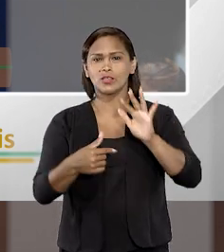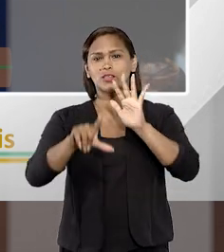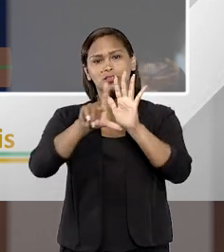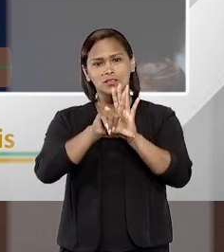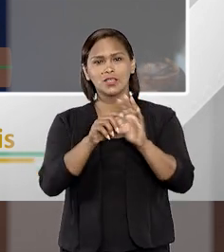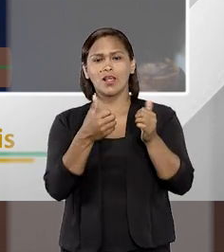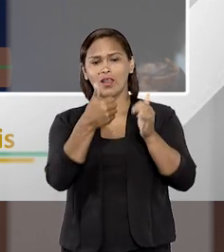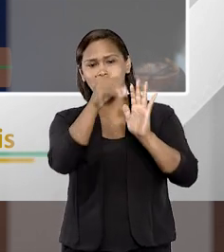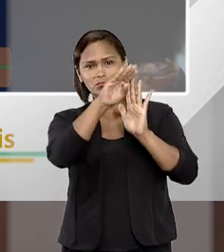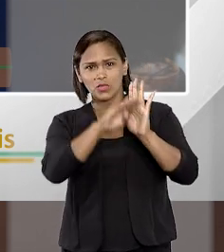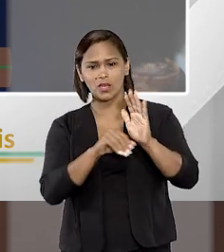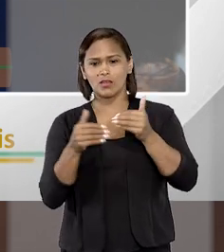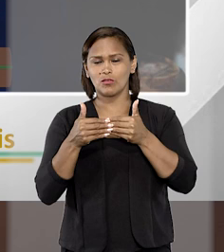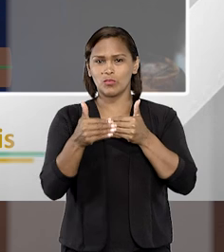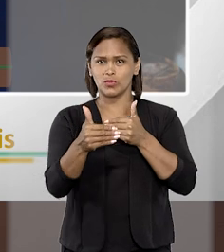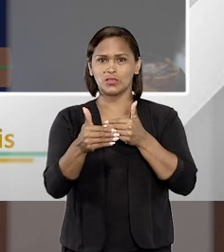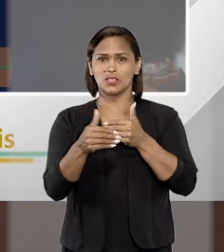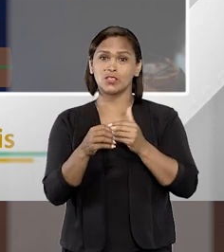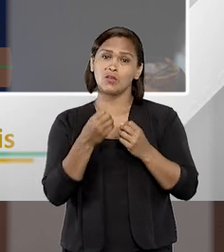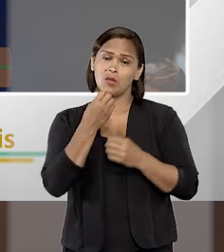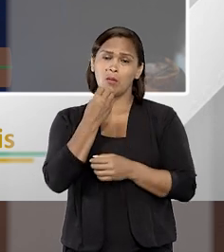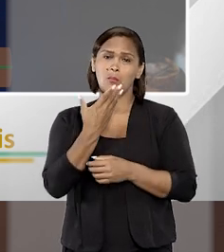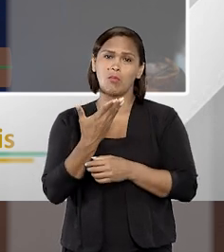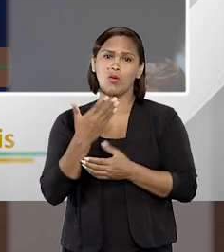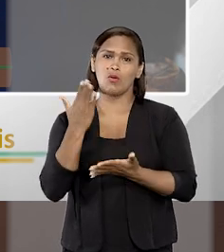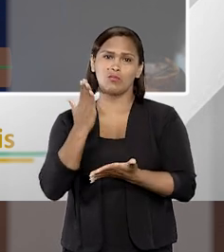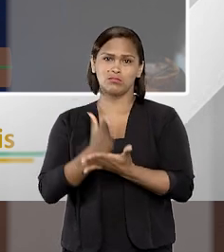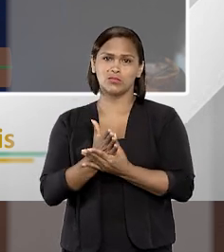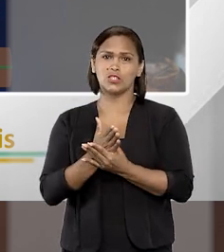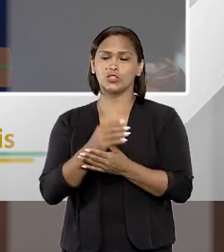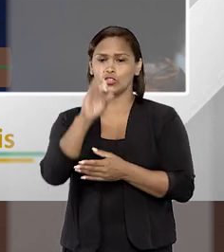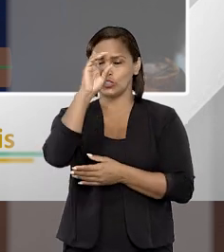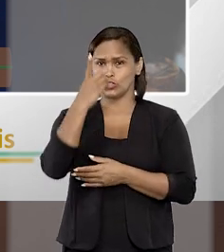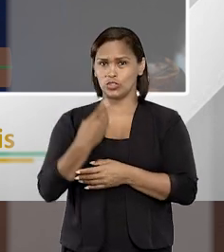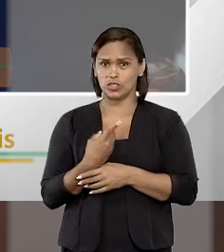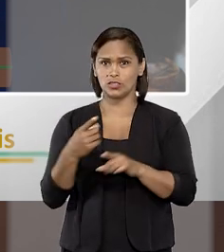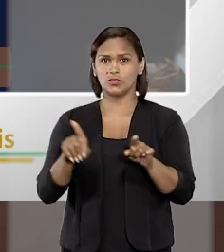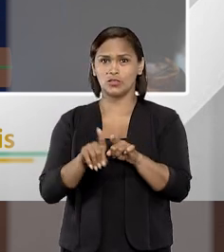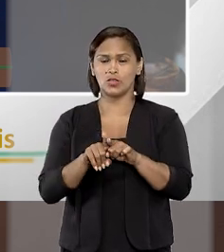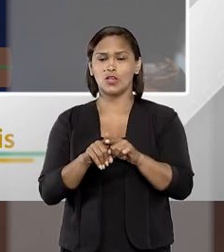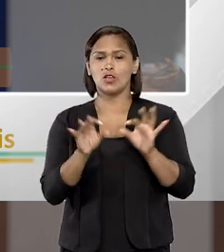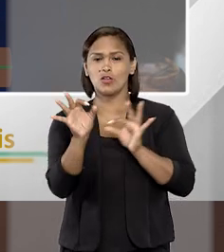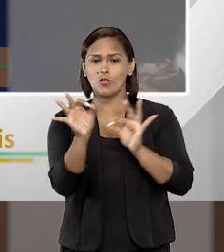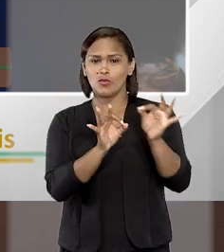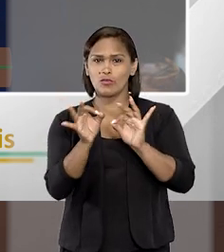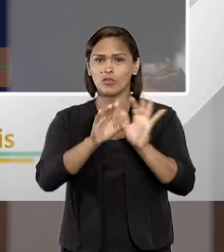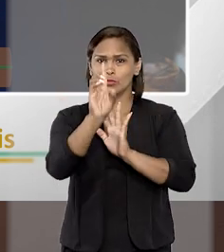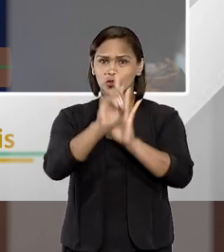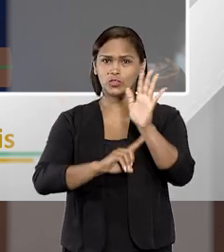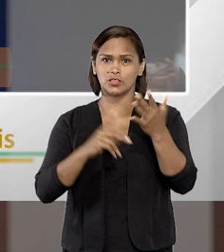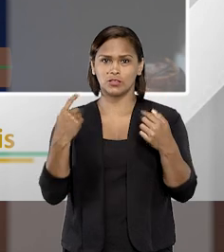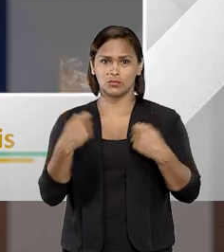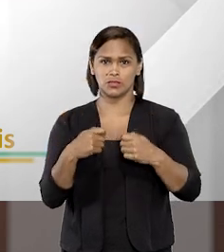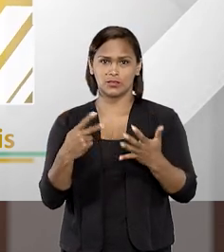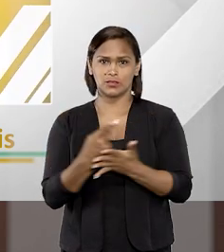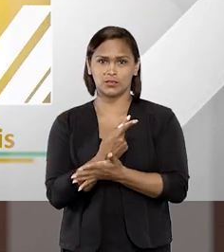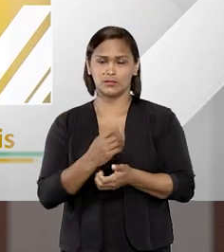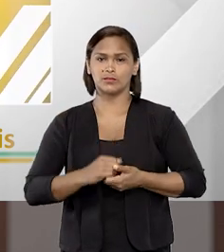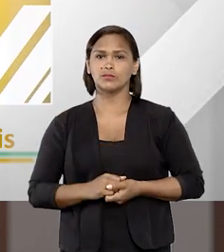exige para que o processo seja pelo menos digno de ser classificado como conforme o direito